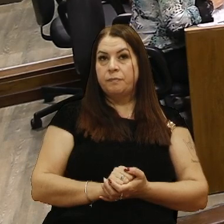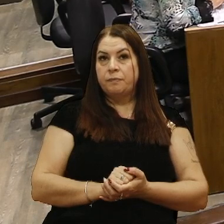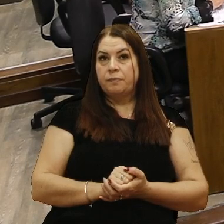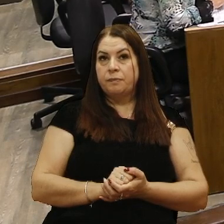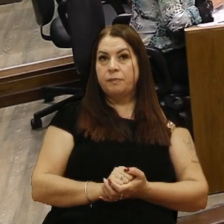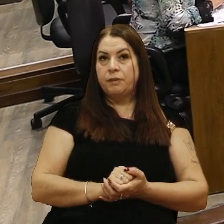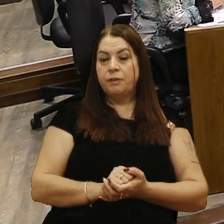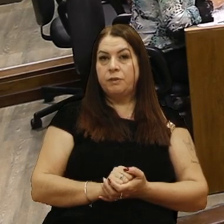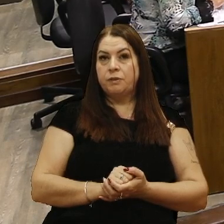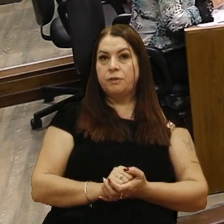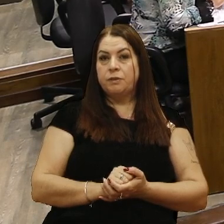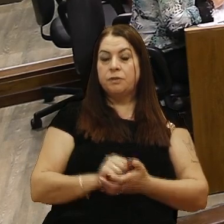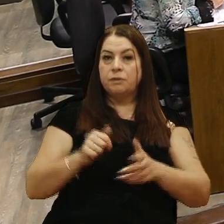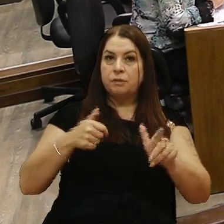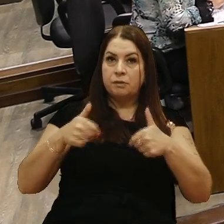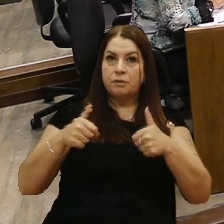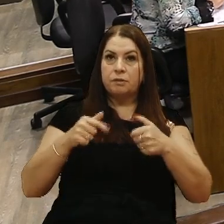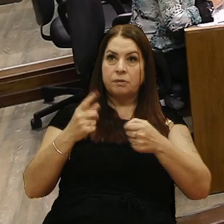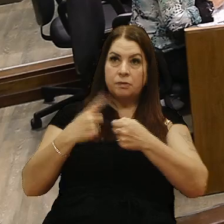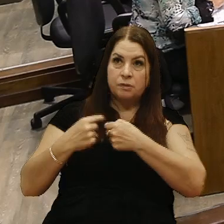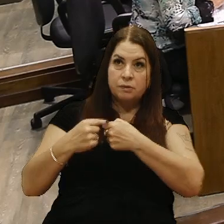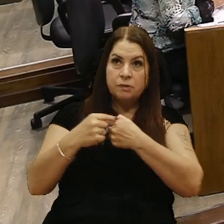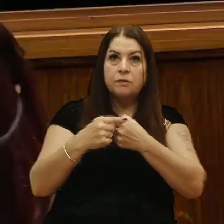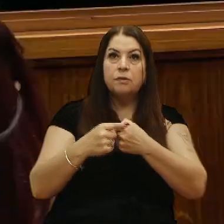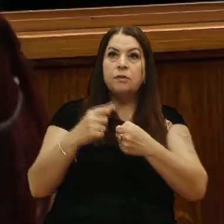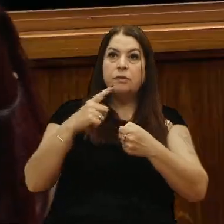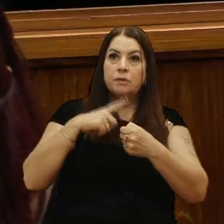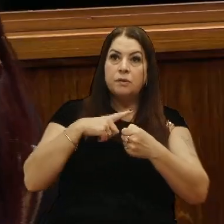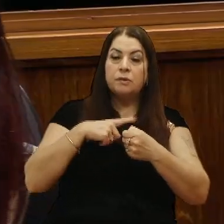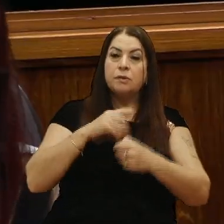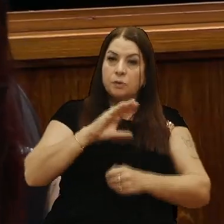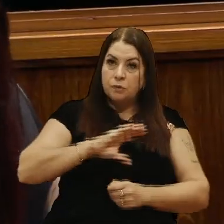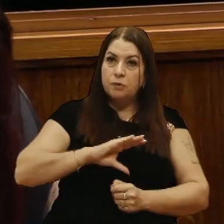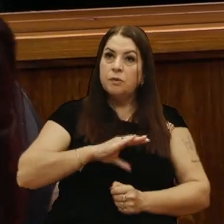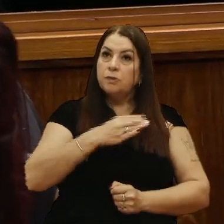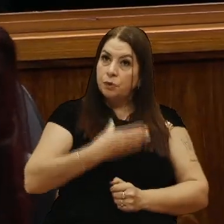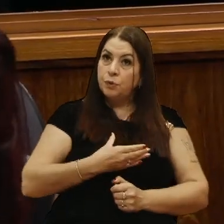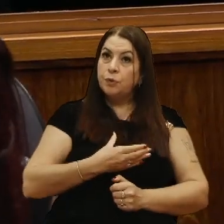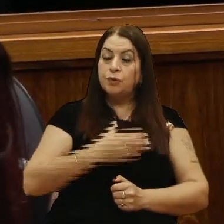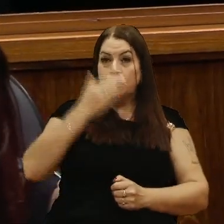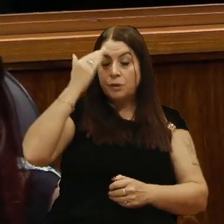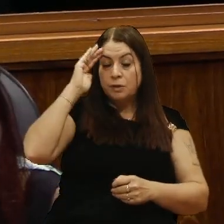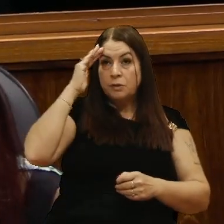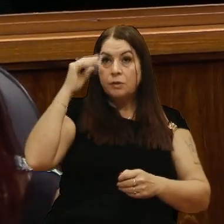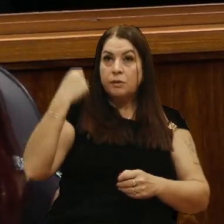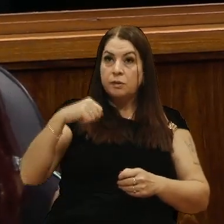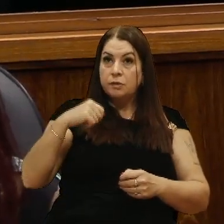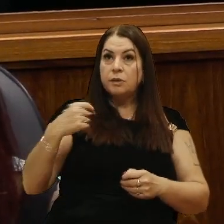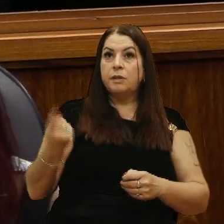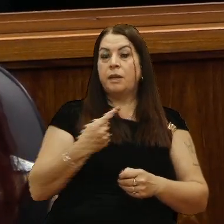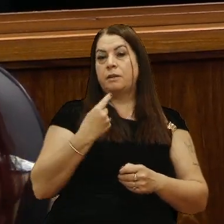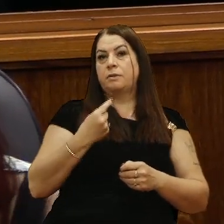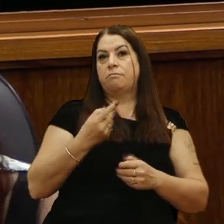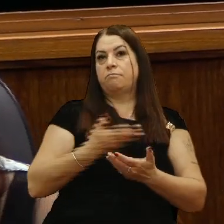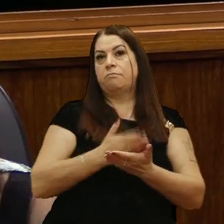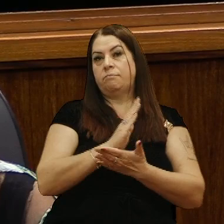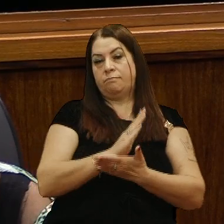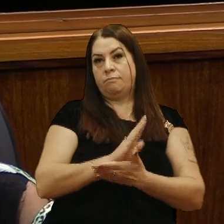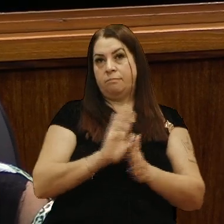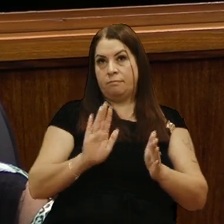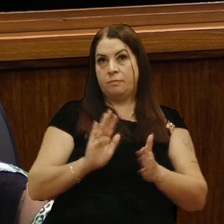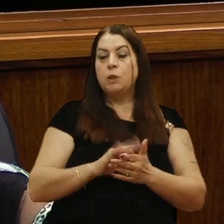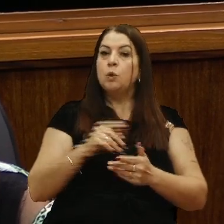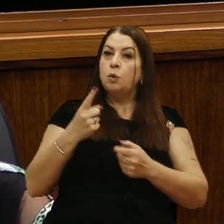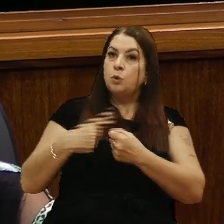em atuação no nosso município, a gente tem que ter coragem de entender a necessidade dessa aprovação.